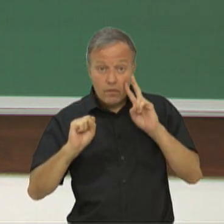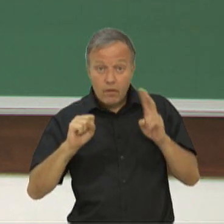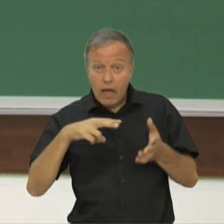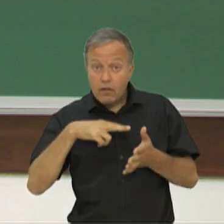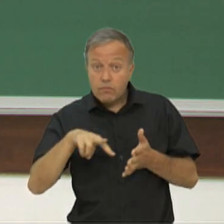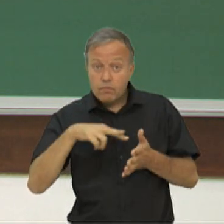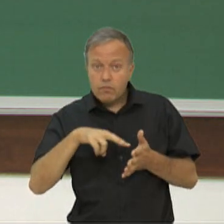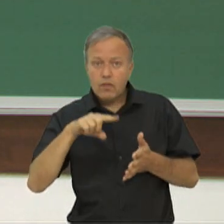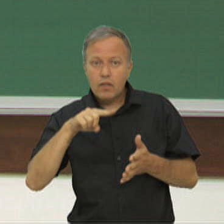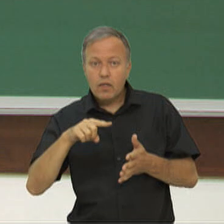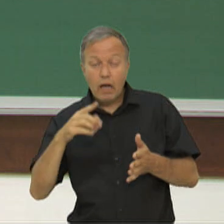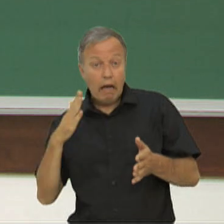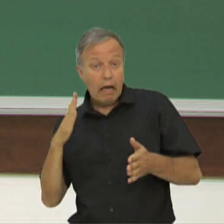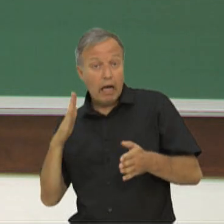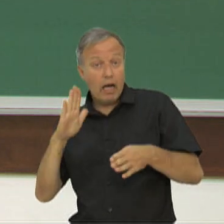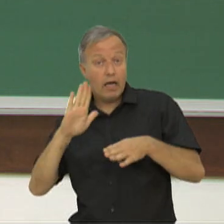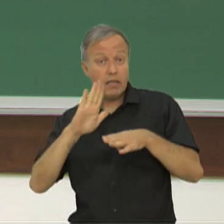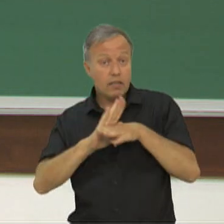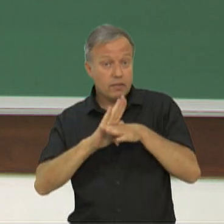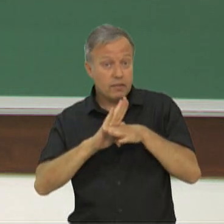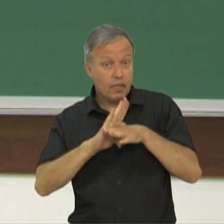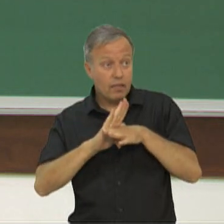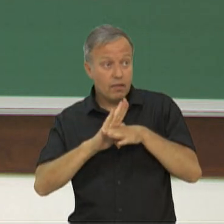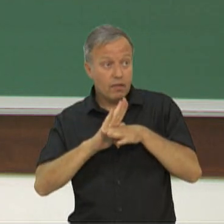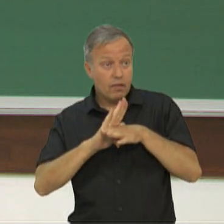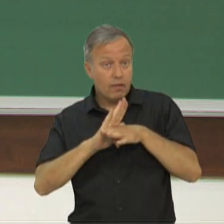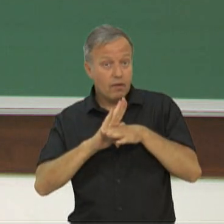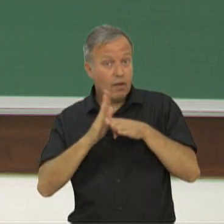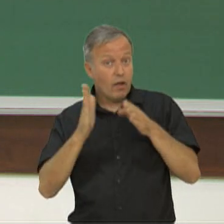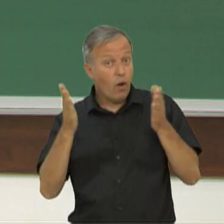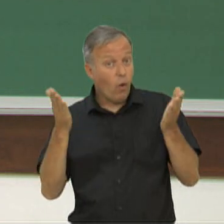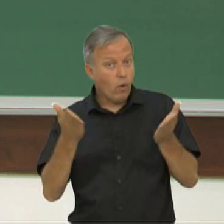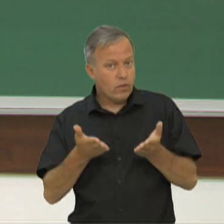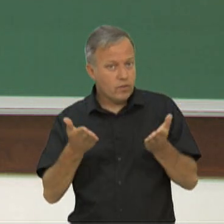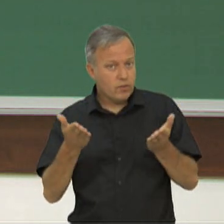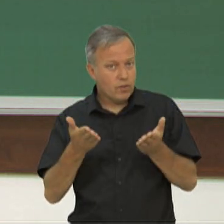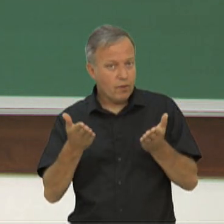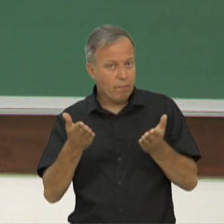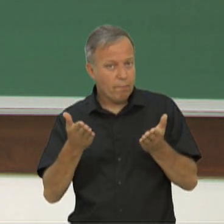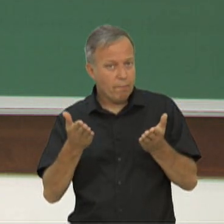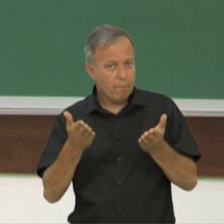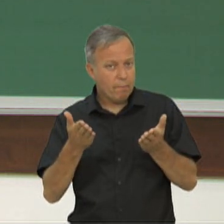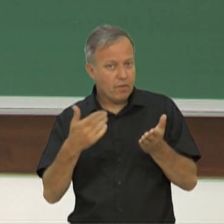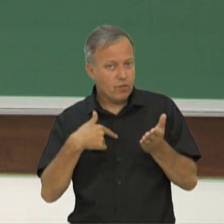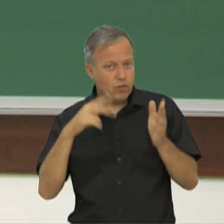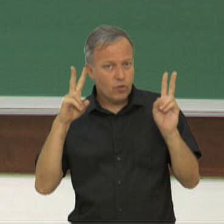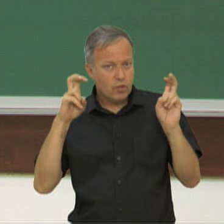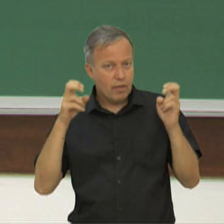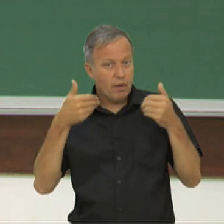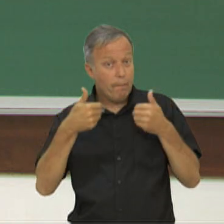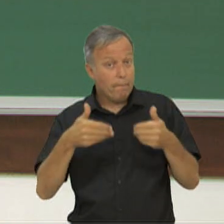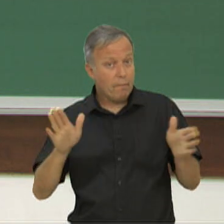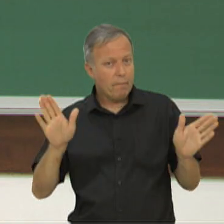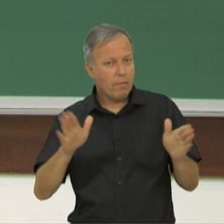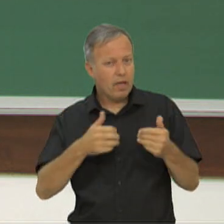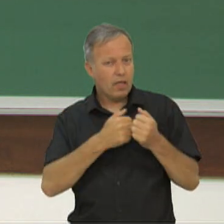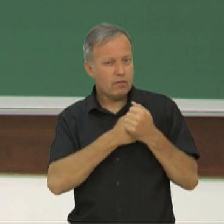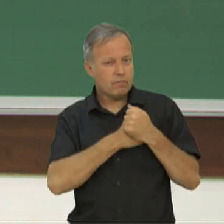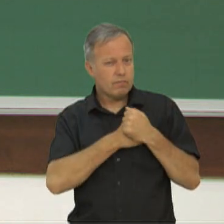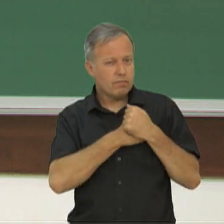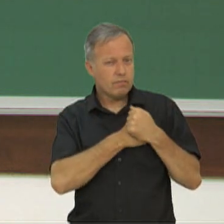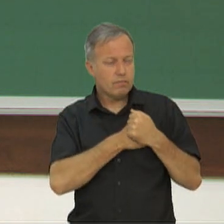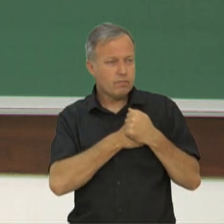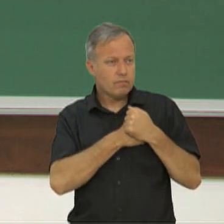período até nós chegarmos ao nosso tema de hoje, que é o balé romântico, certo? Estamos vendo